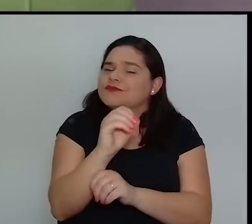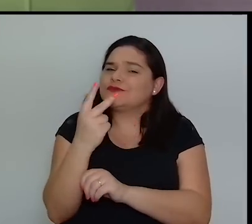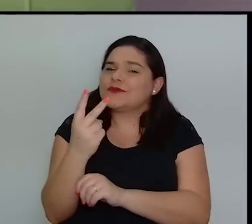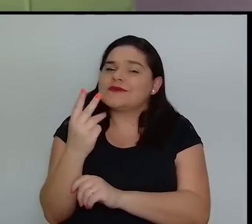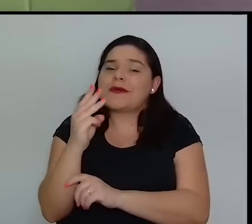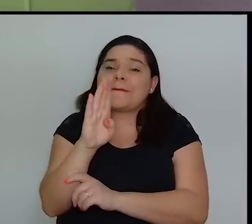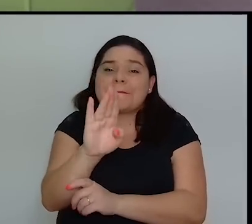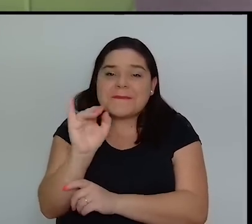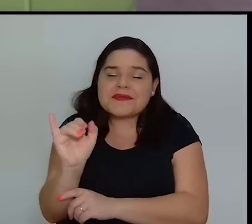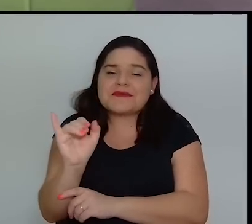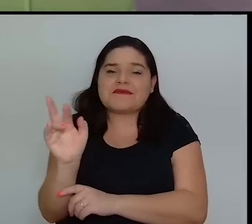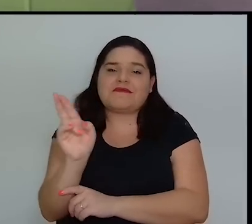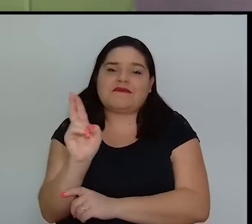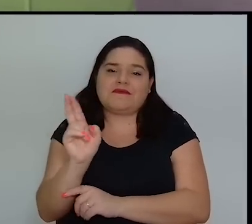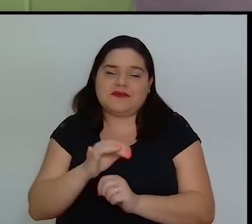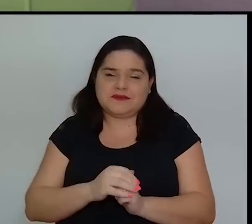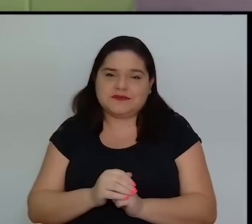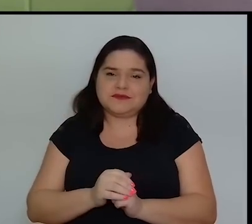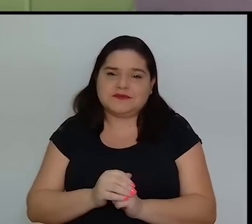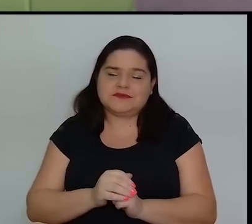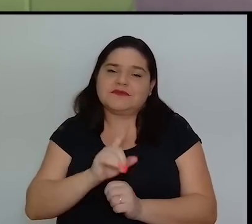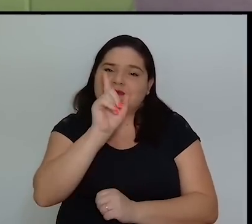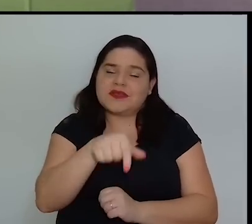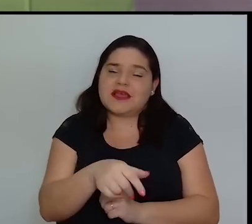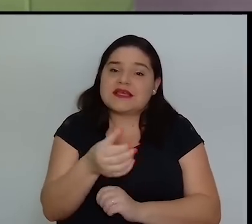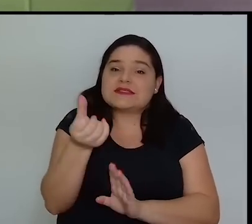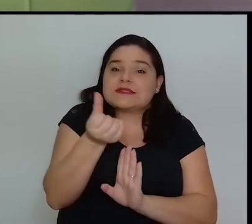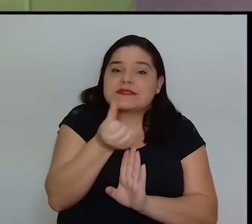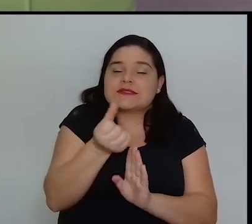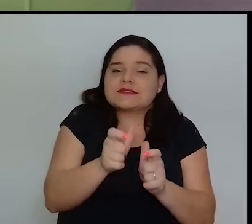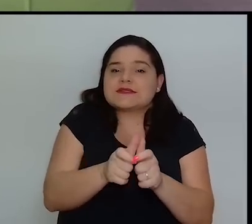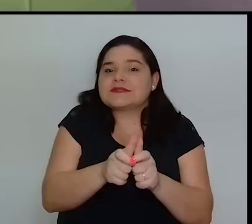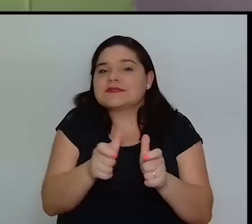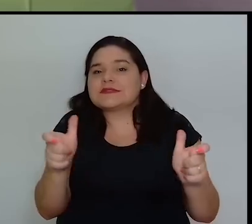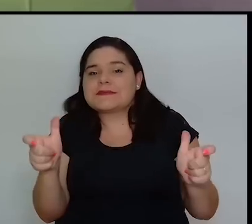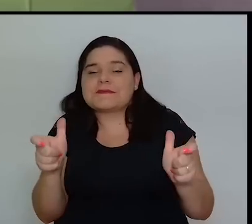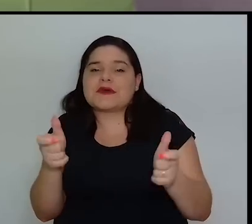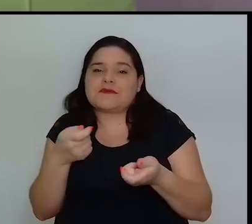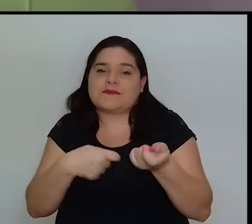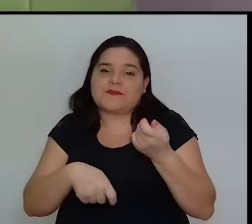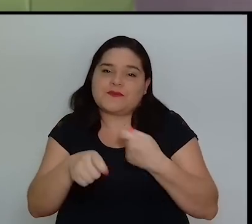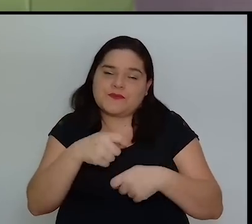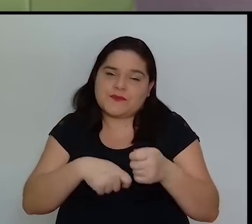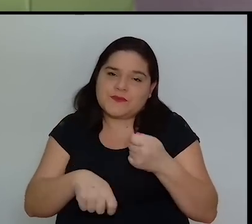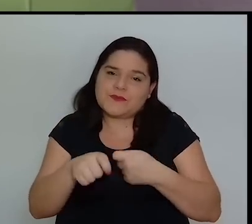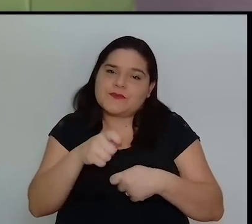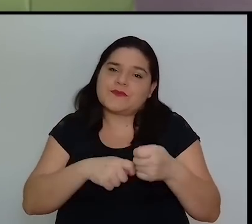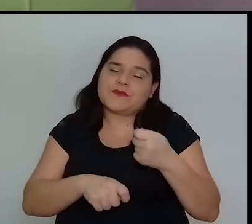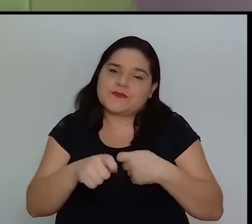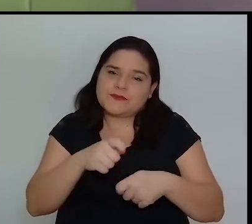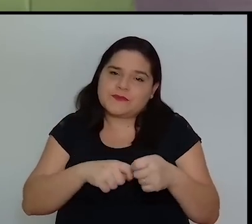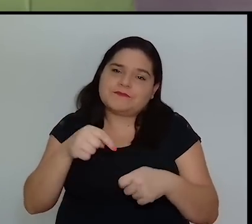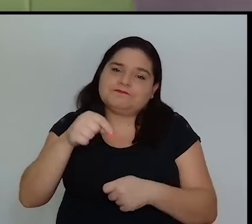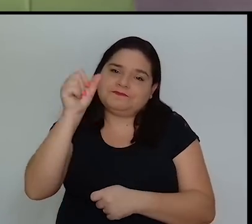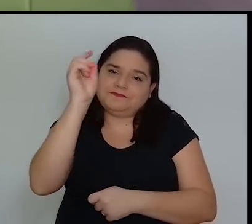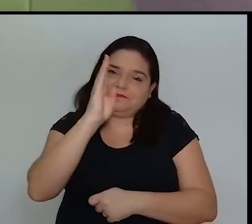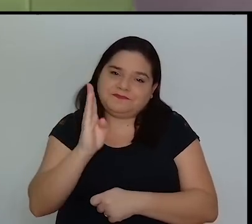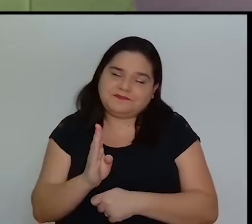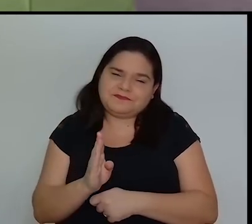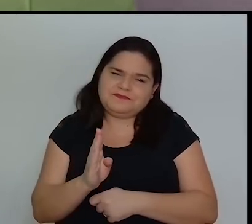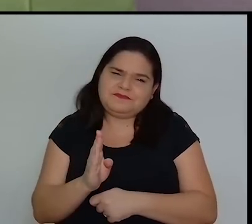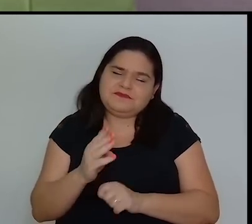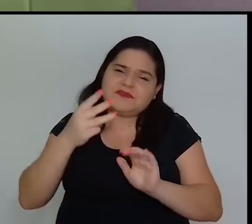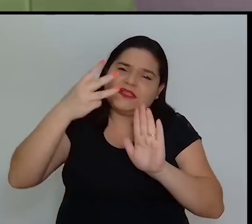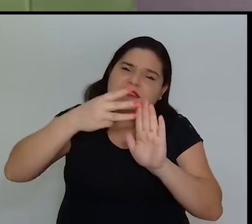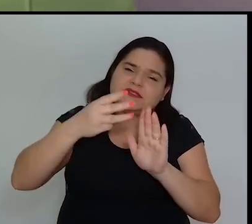por ano que seria a sexta maior economia no Brasil seria o terceiro